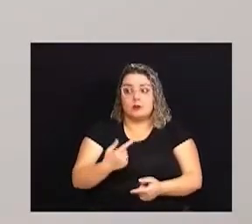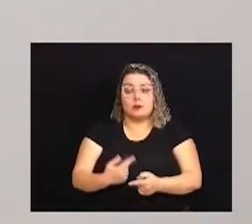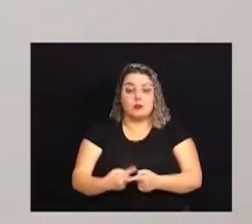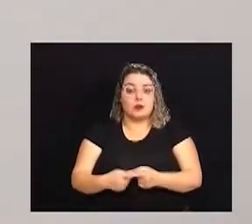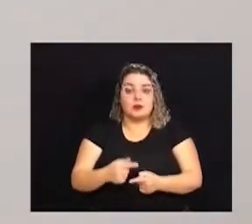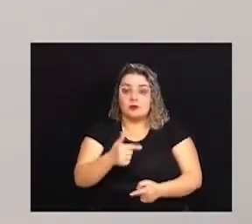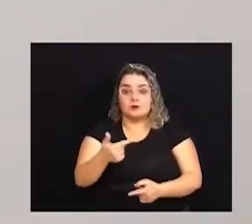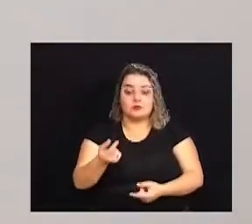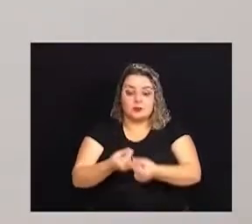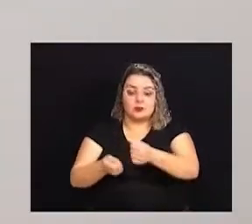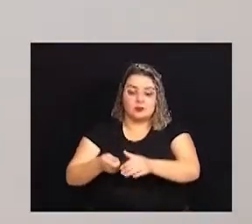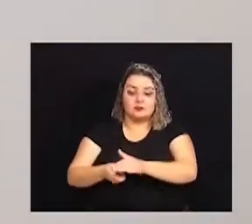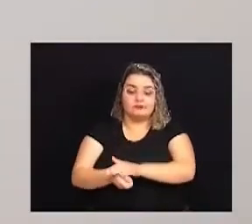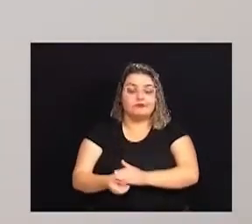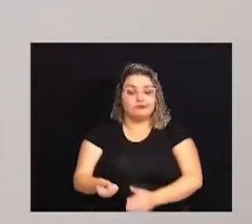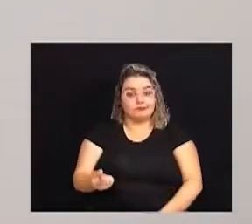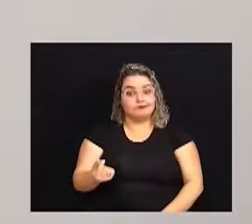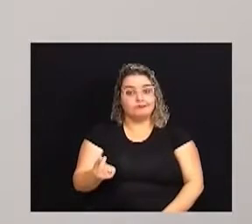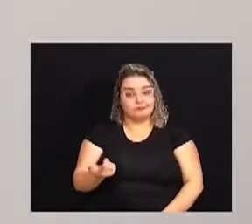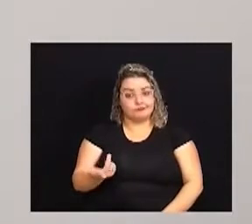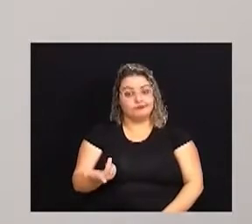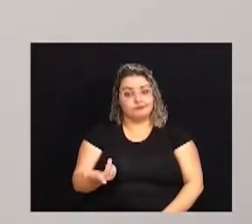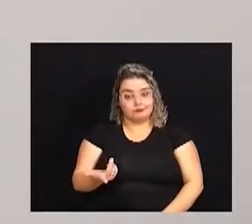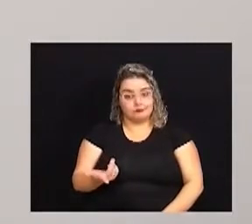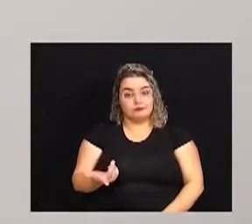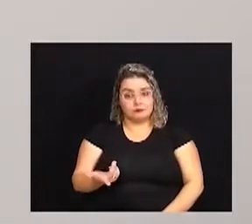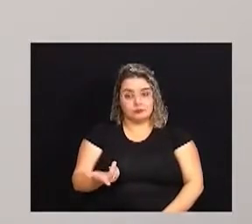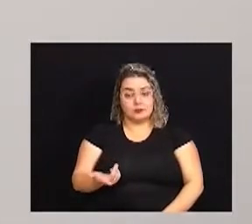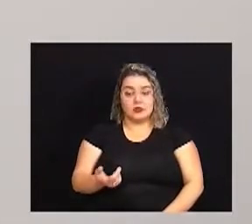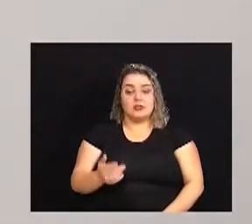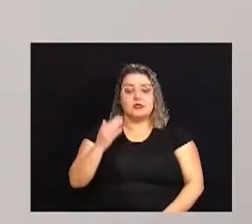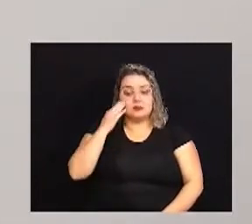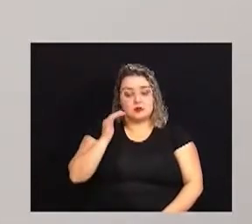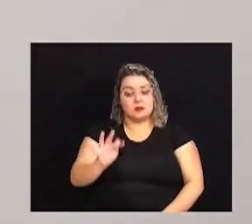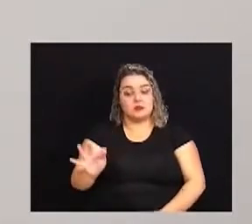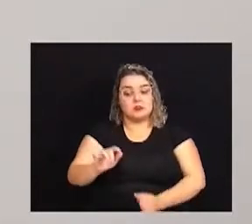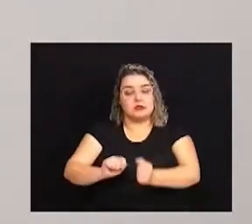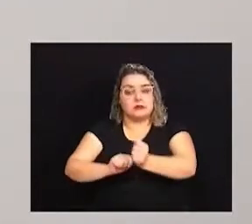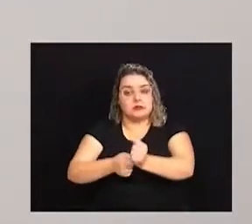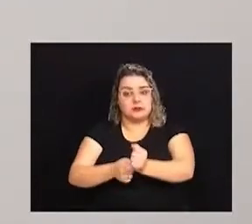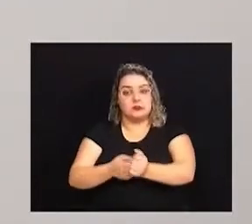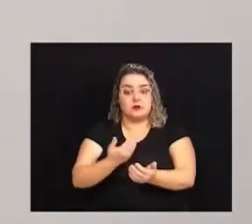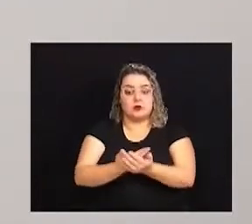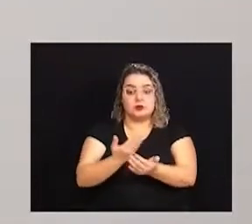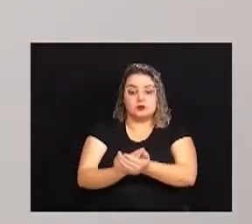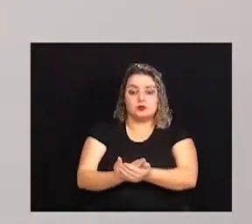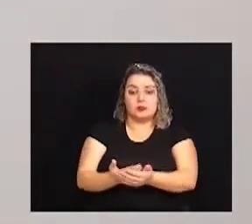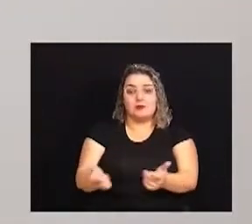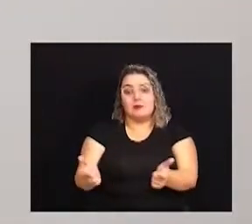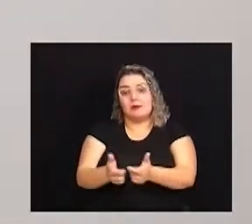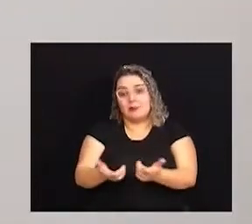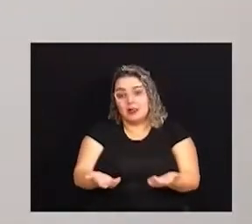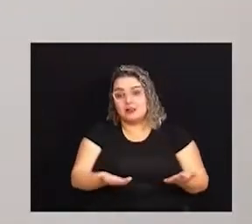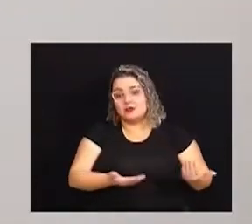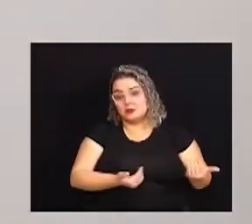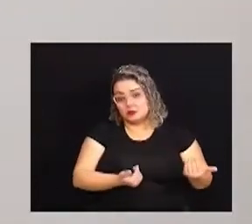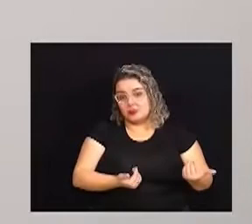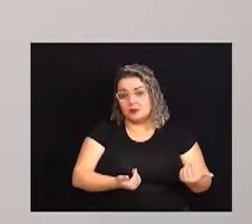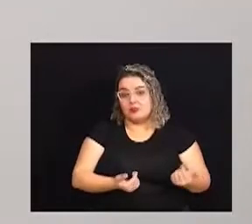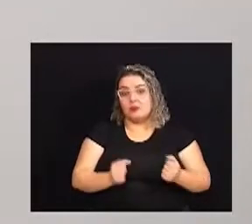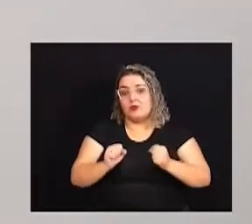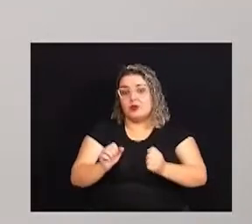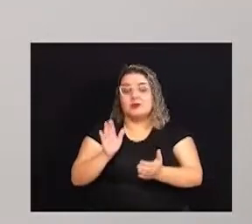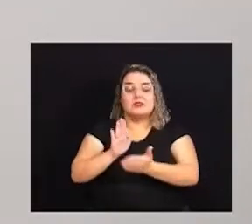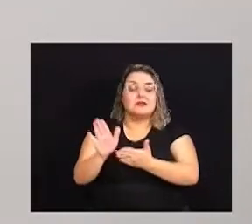a fazer isso exatamente porque ele não tem uma reserva. E nós sabemos que trancar uma faculdade ou estudar menos no presente quando